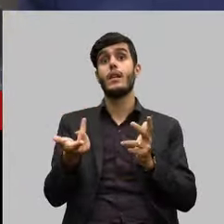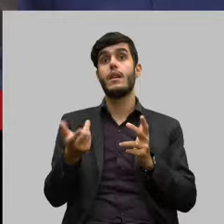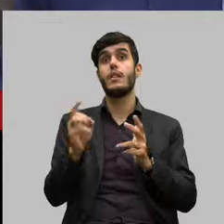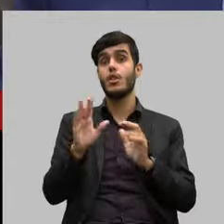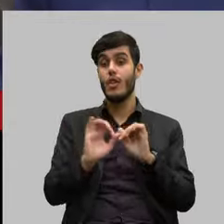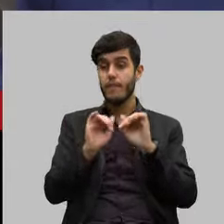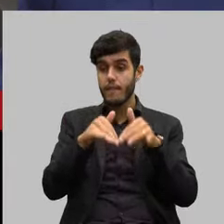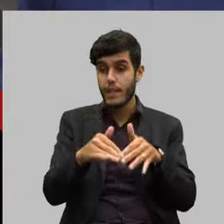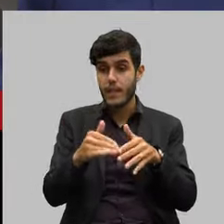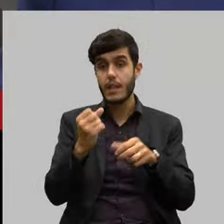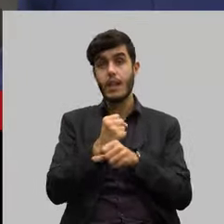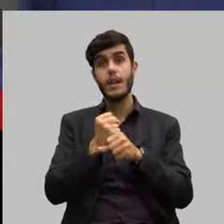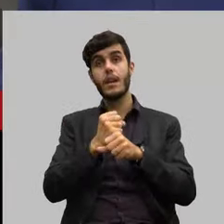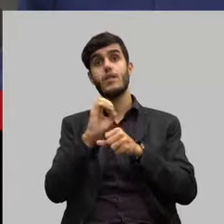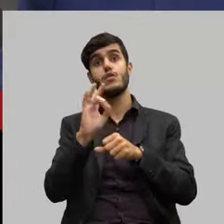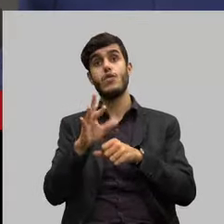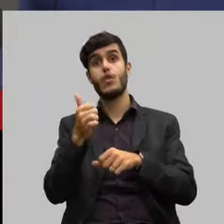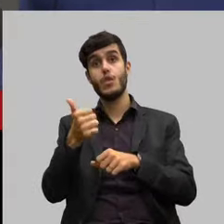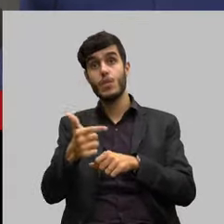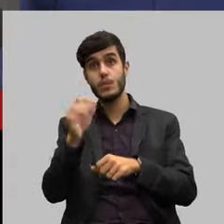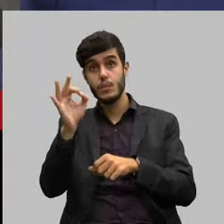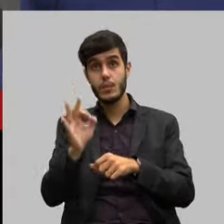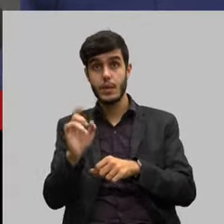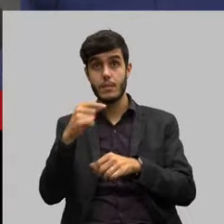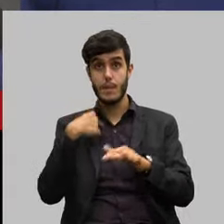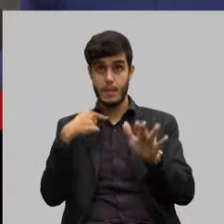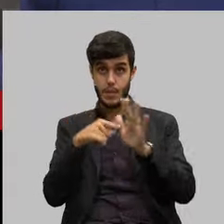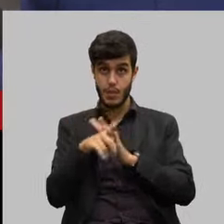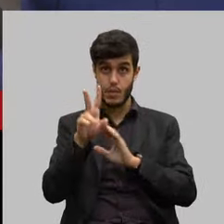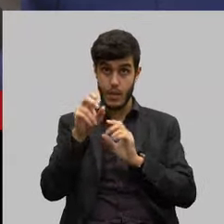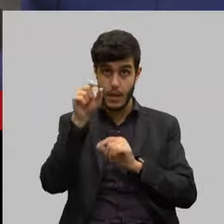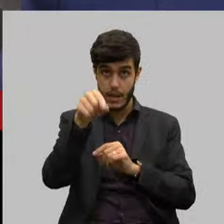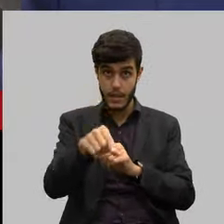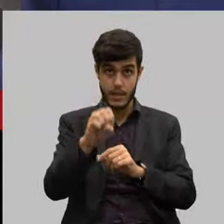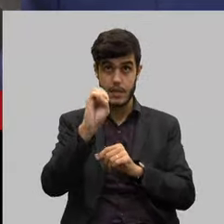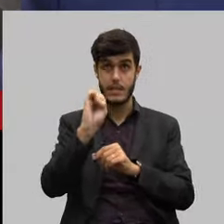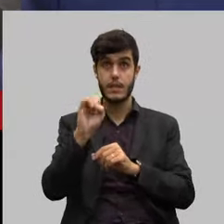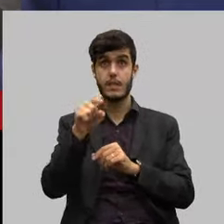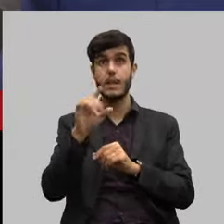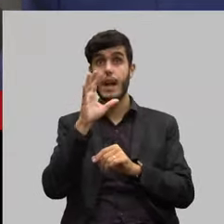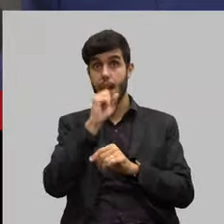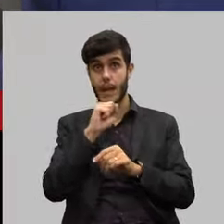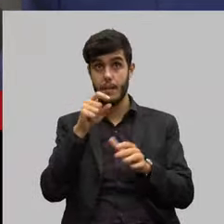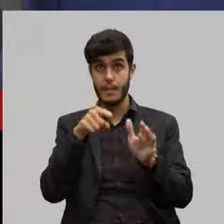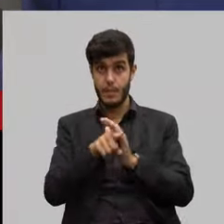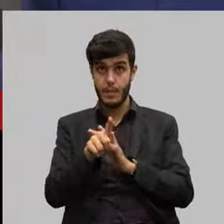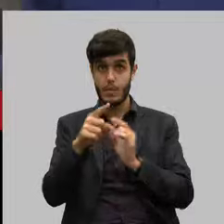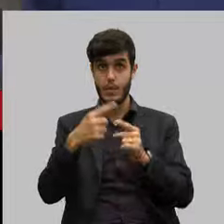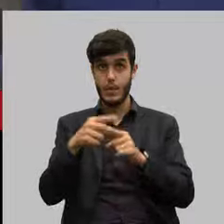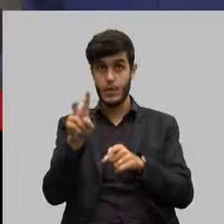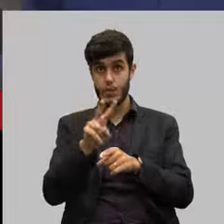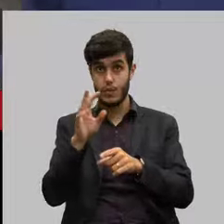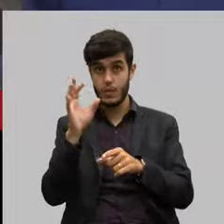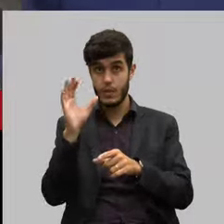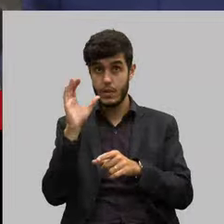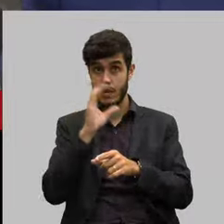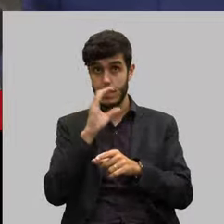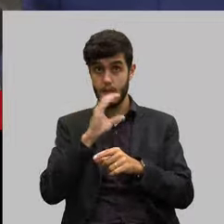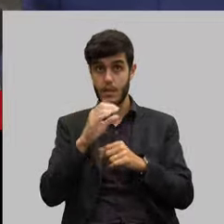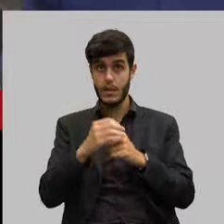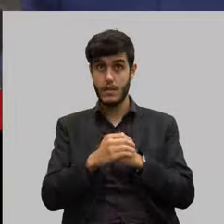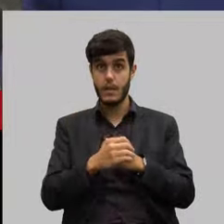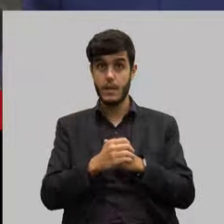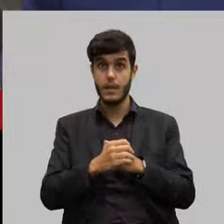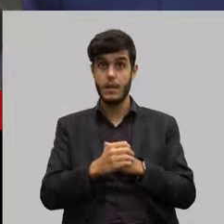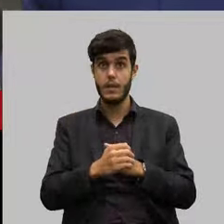ano que vai se chegar aos 12% Então minha pergunta para vossa excelência é essa e eu vou ser rápida na pergunta porque as duas juntas não ah presidente